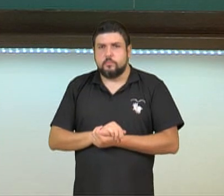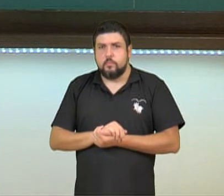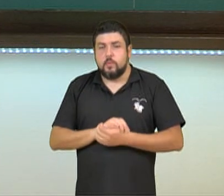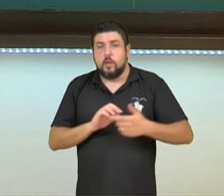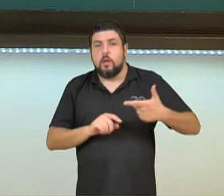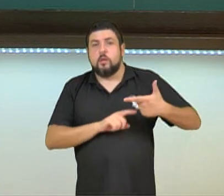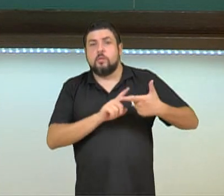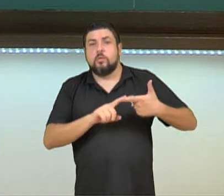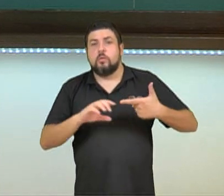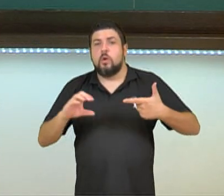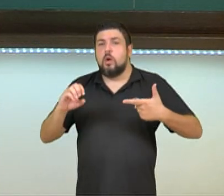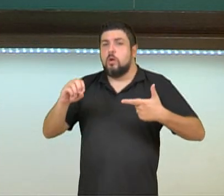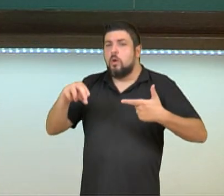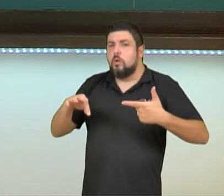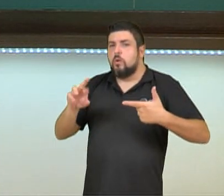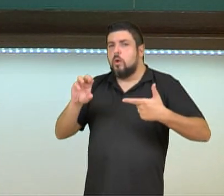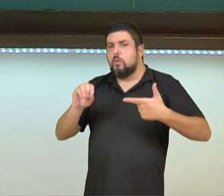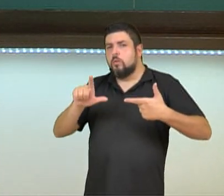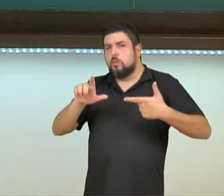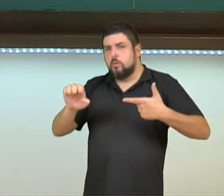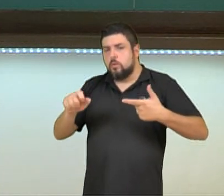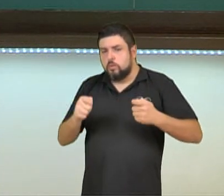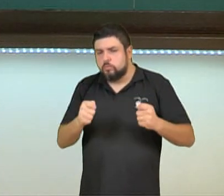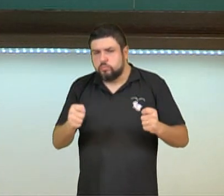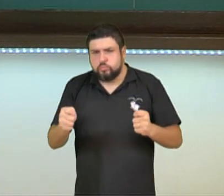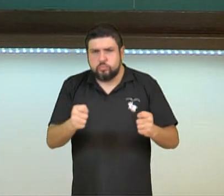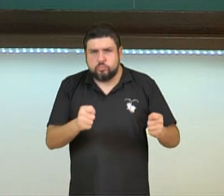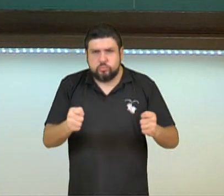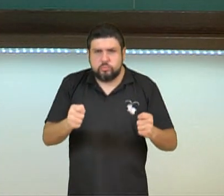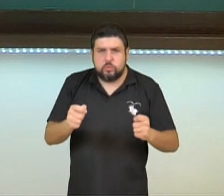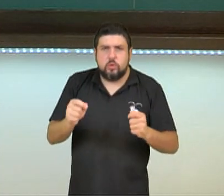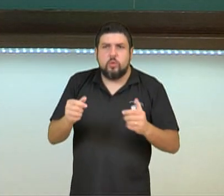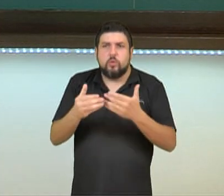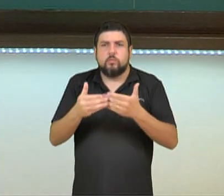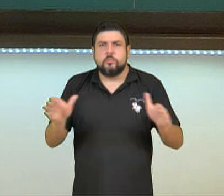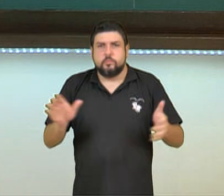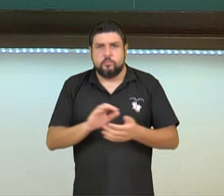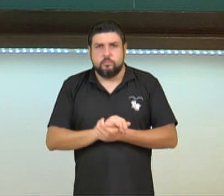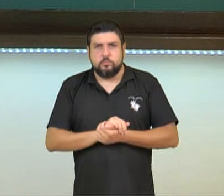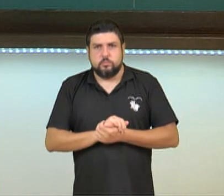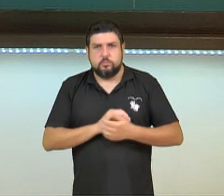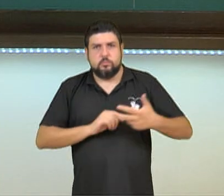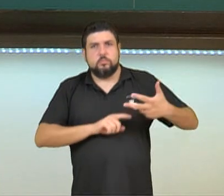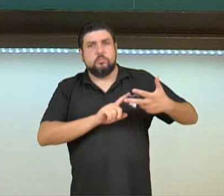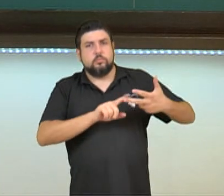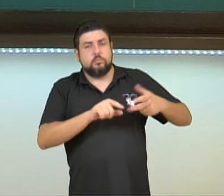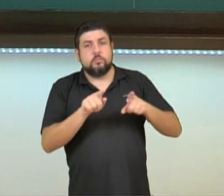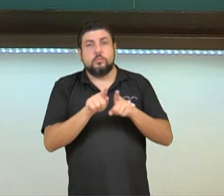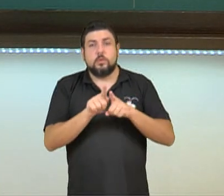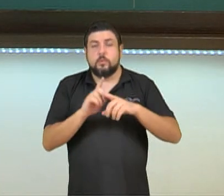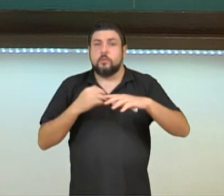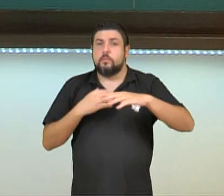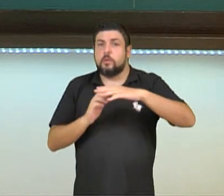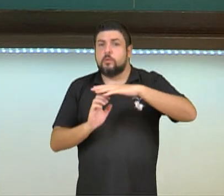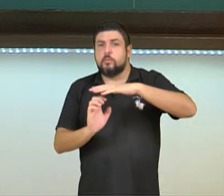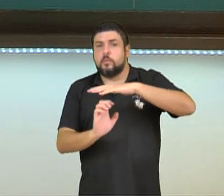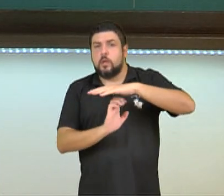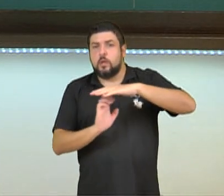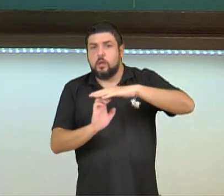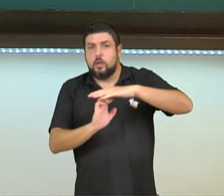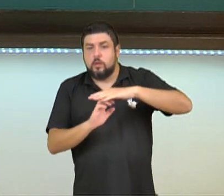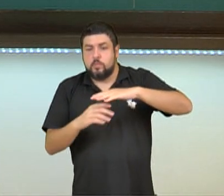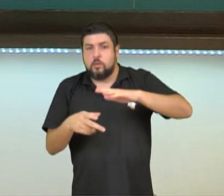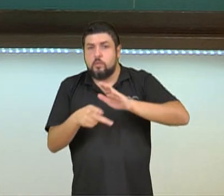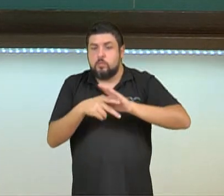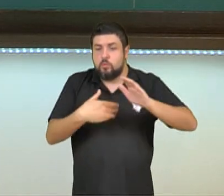de integração a nível mundial. Outra situação foi a privatização de muitos setores. Se você fizer um resgate, o Brasil vem